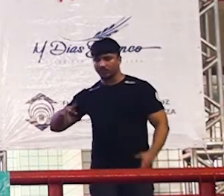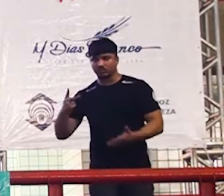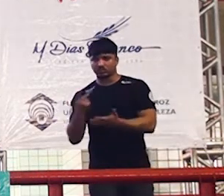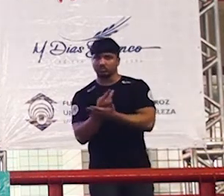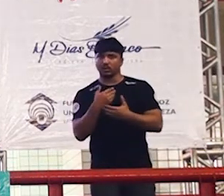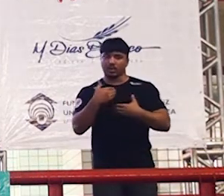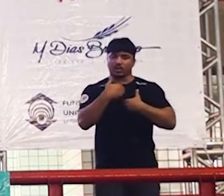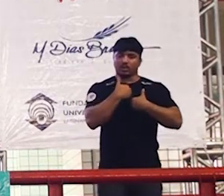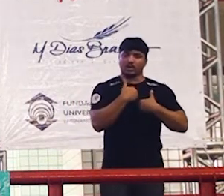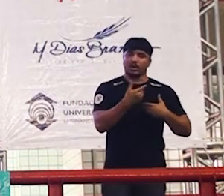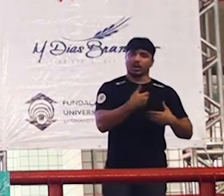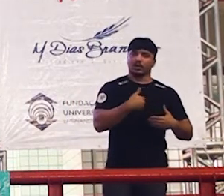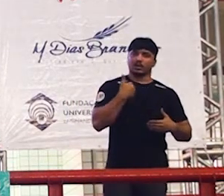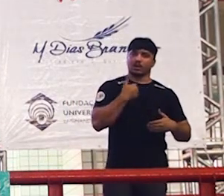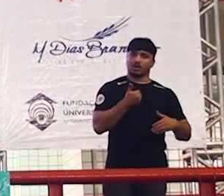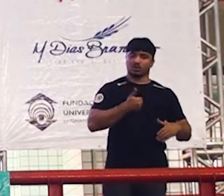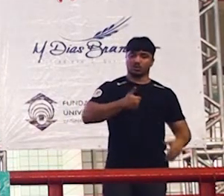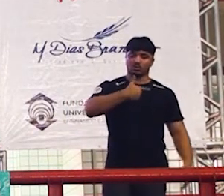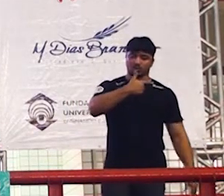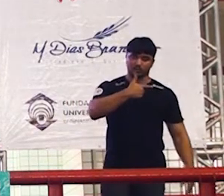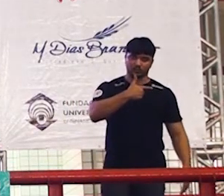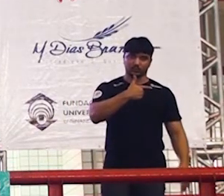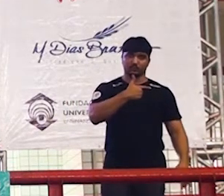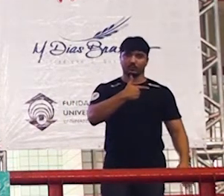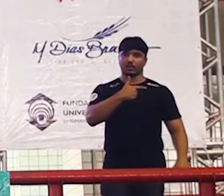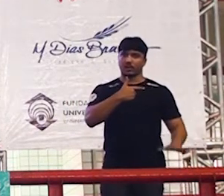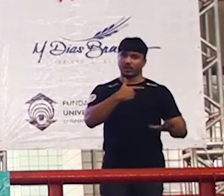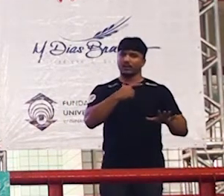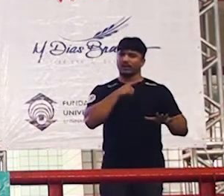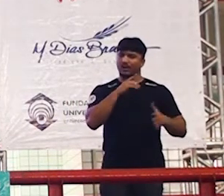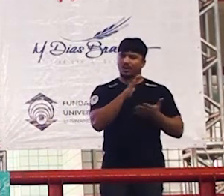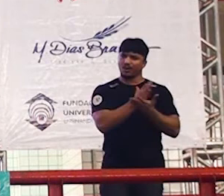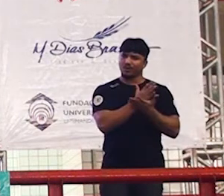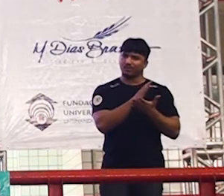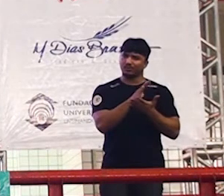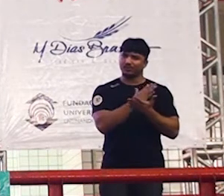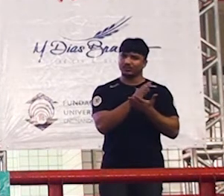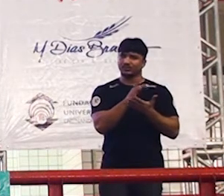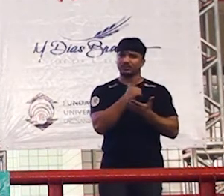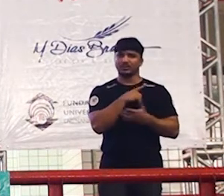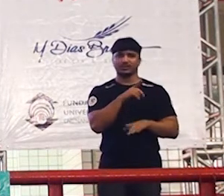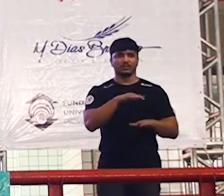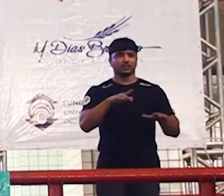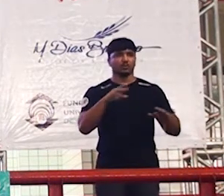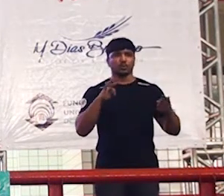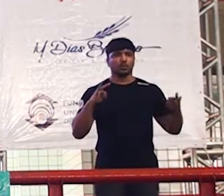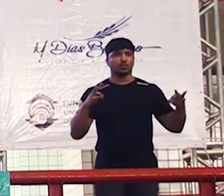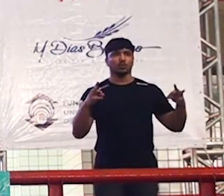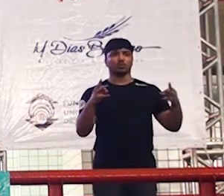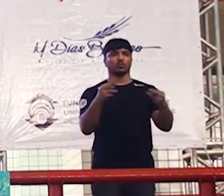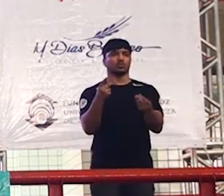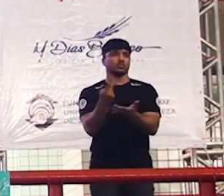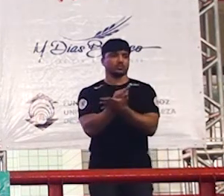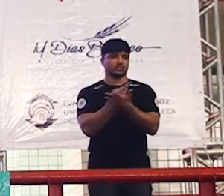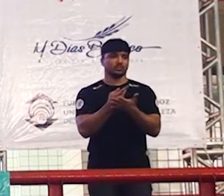até os 12 anos. Tem algum ser humano a quem isso não se aplica?